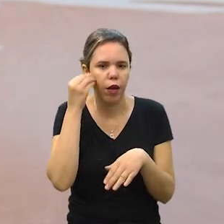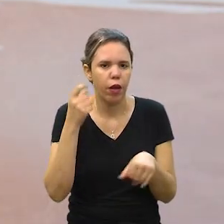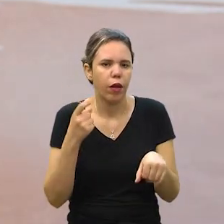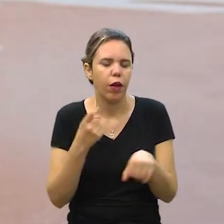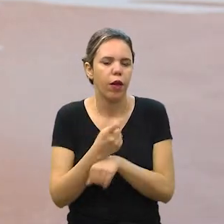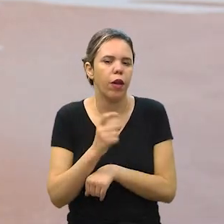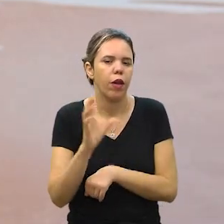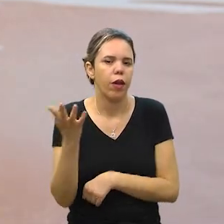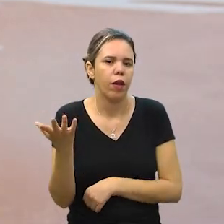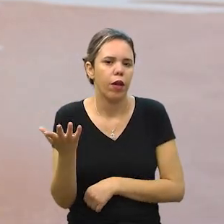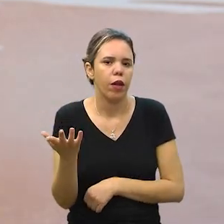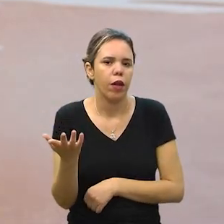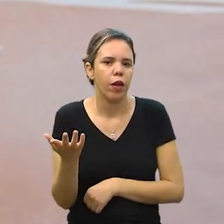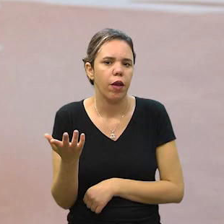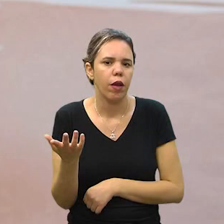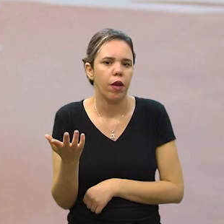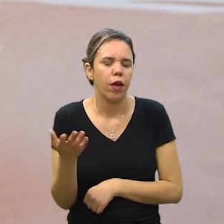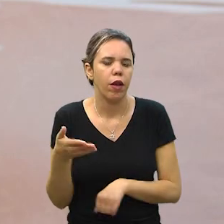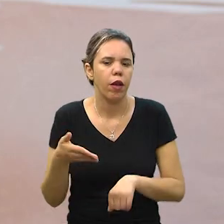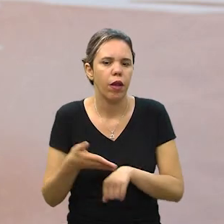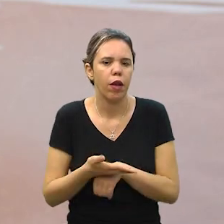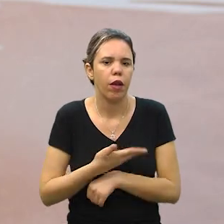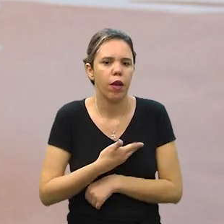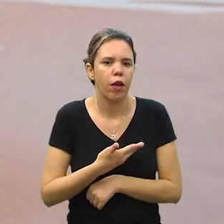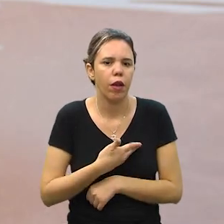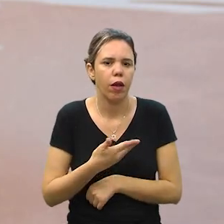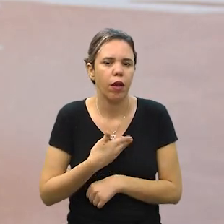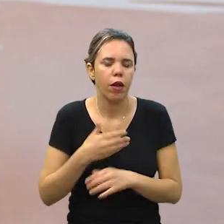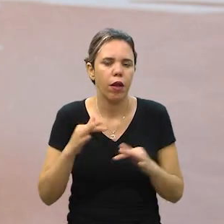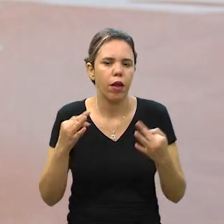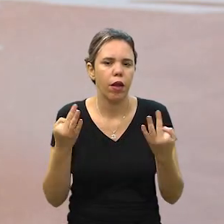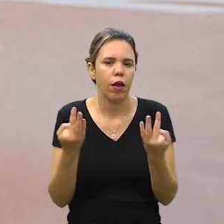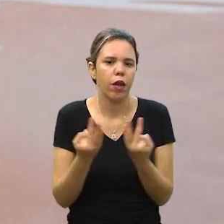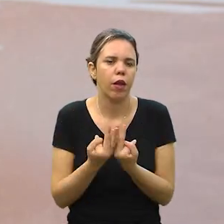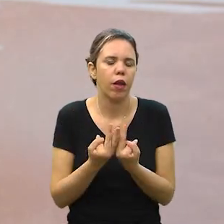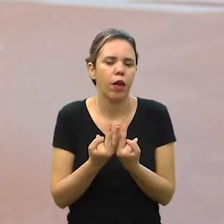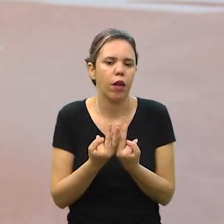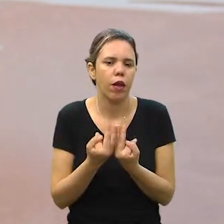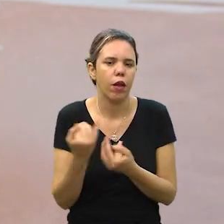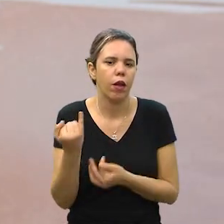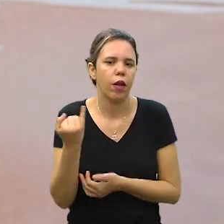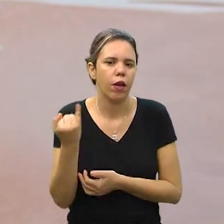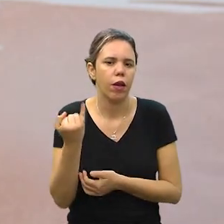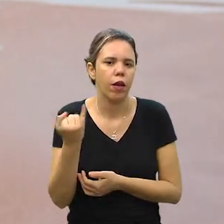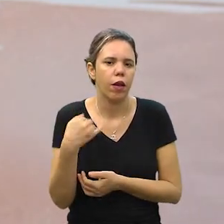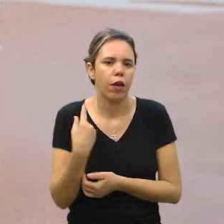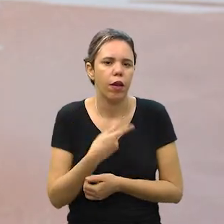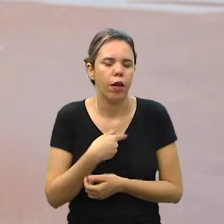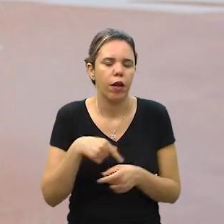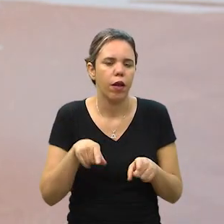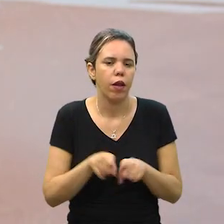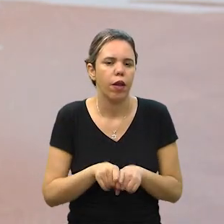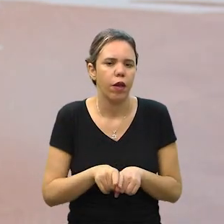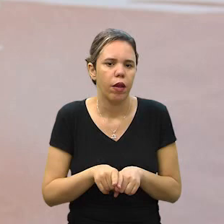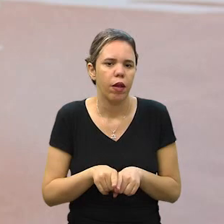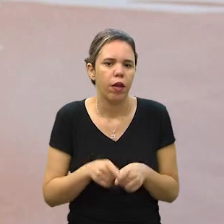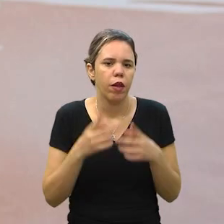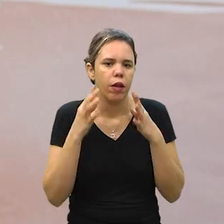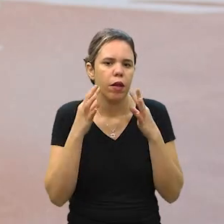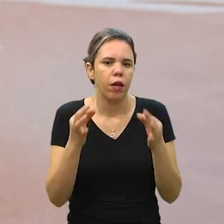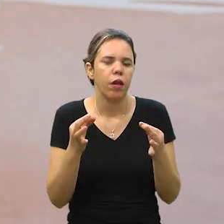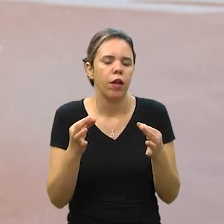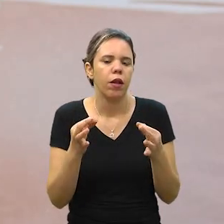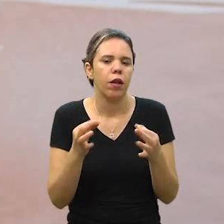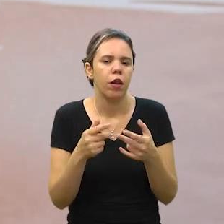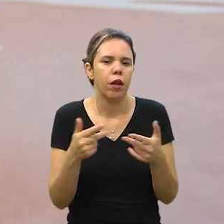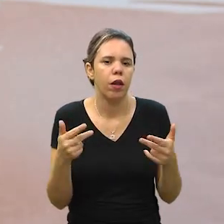tentar descobrir o que está acontecendo. Aí entram os amigos, os familiares. É muito importante a gente também ficar